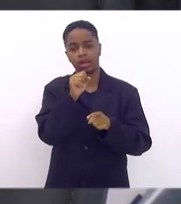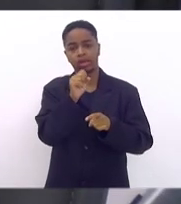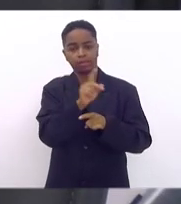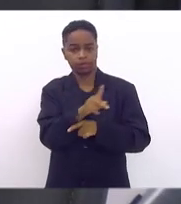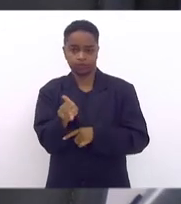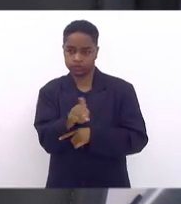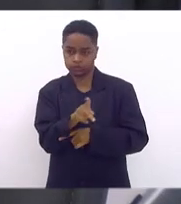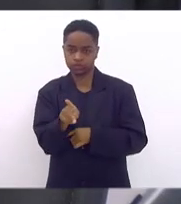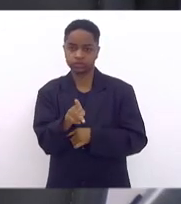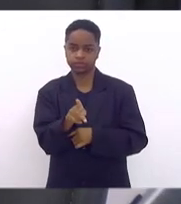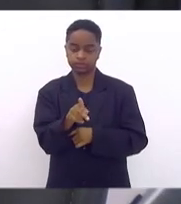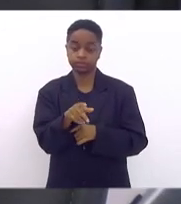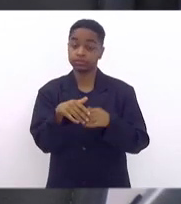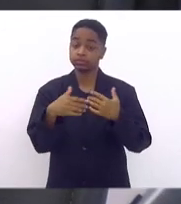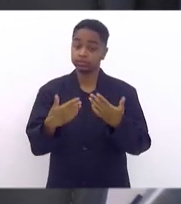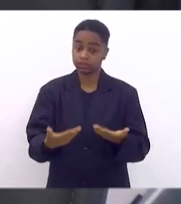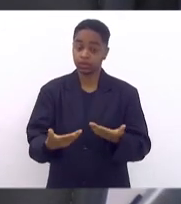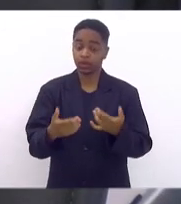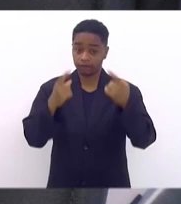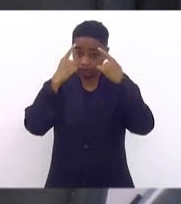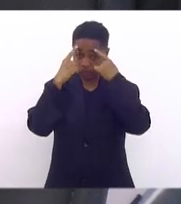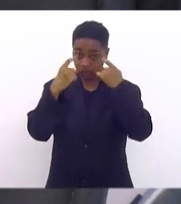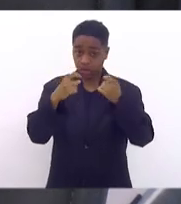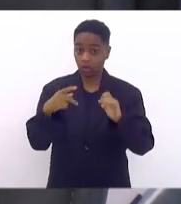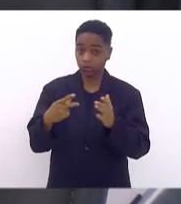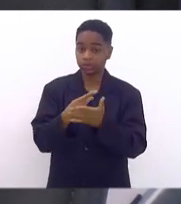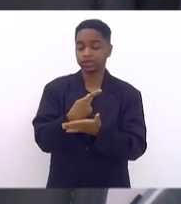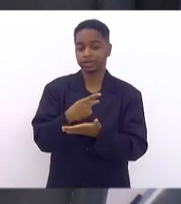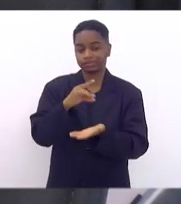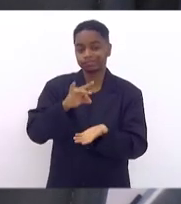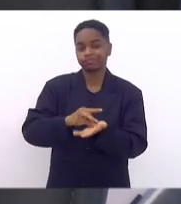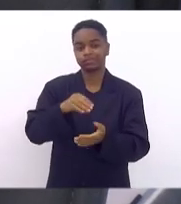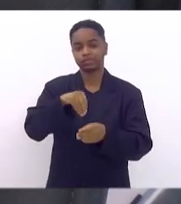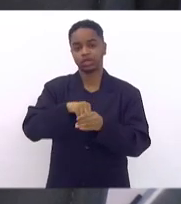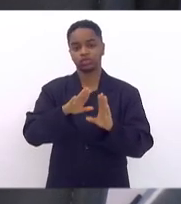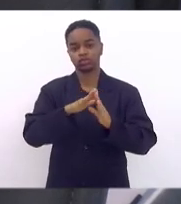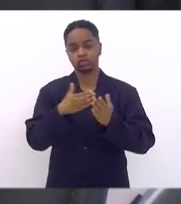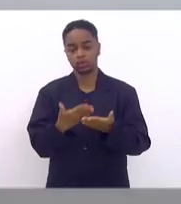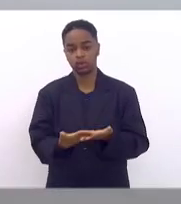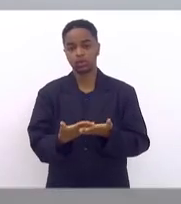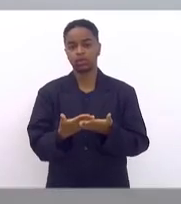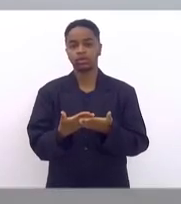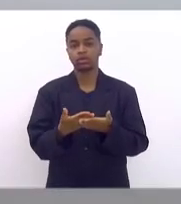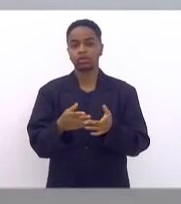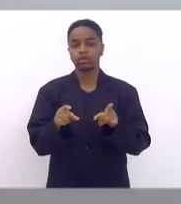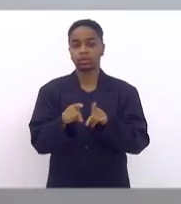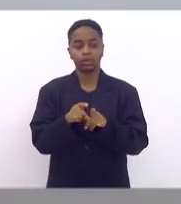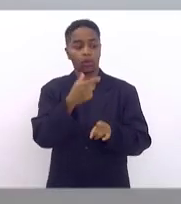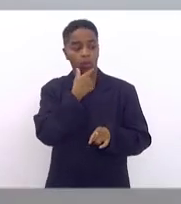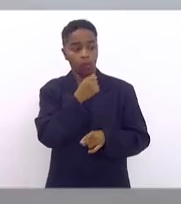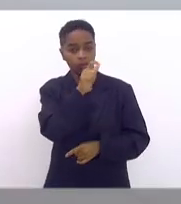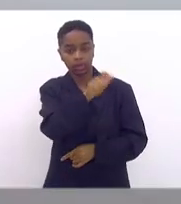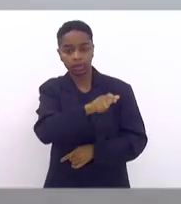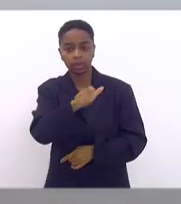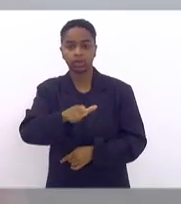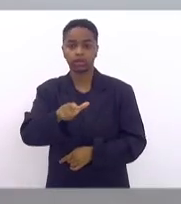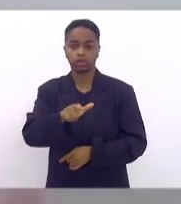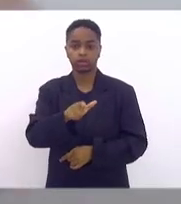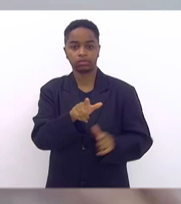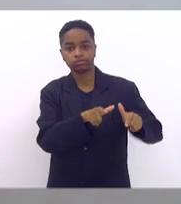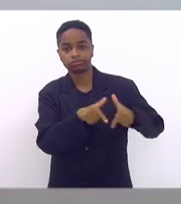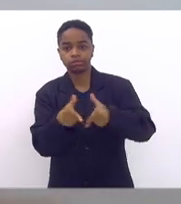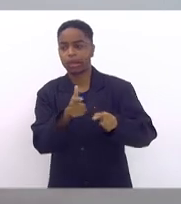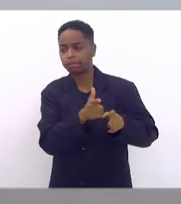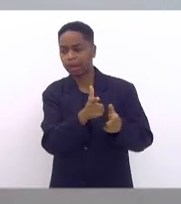mulheres. Então, a violência que acontece dentro da escola, esses meninos que se armam e entram e